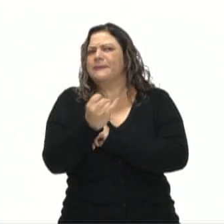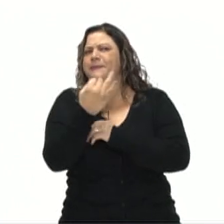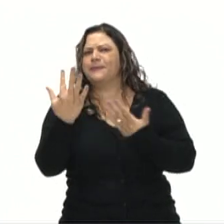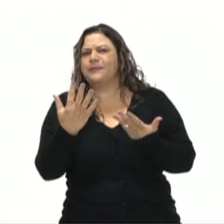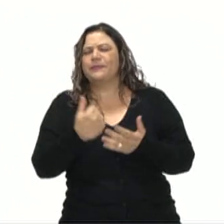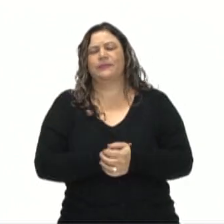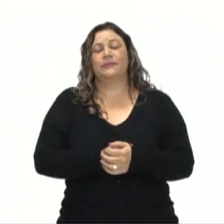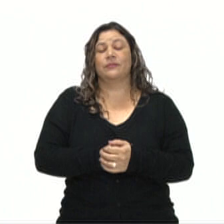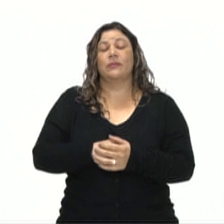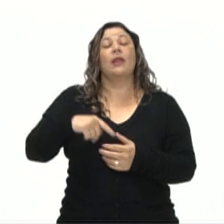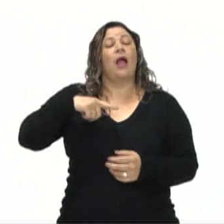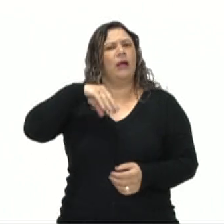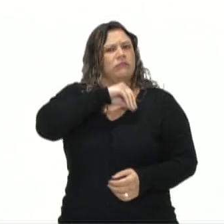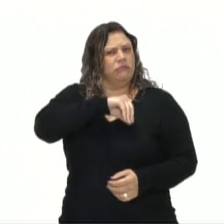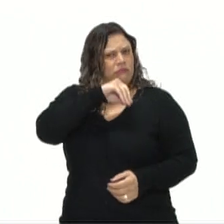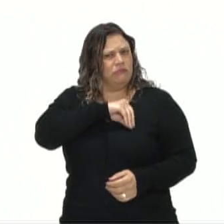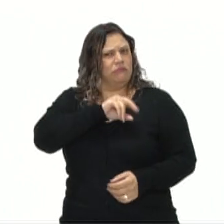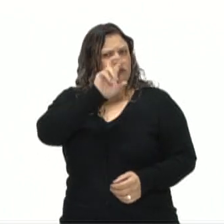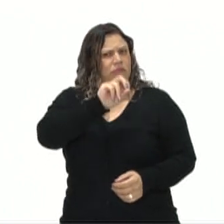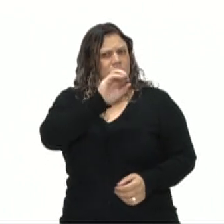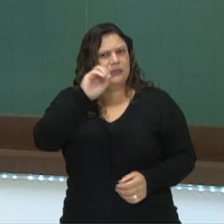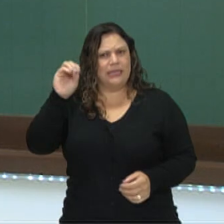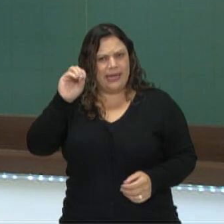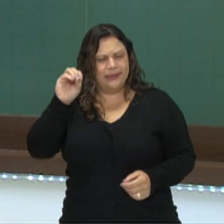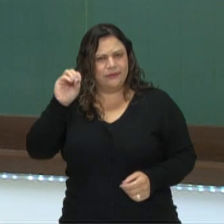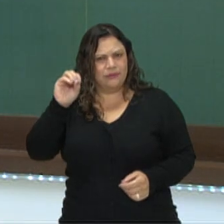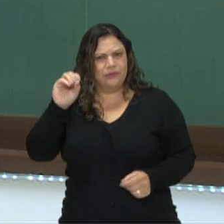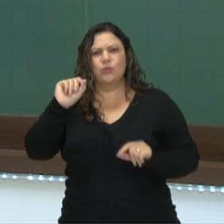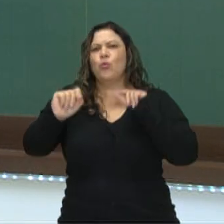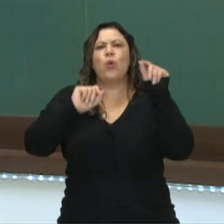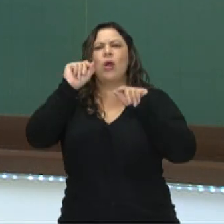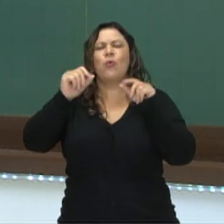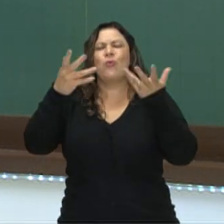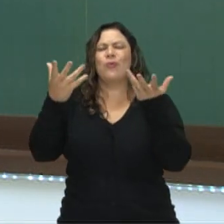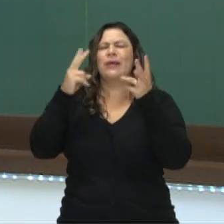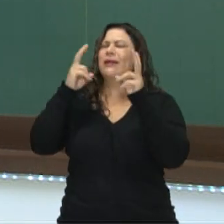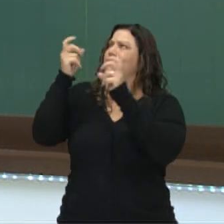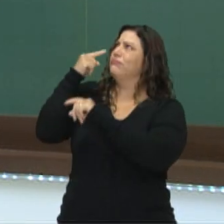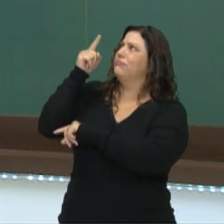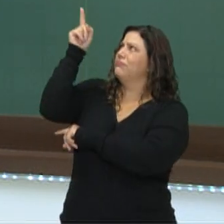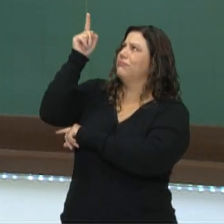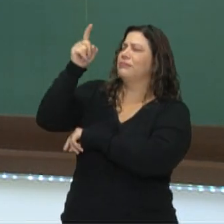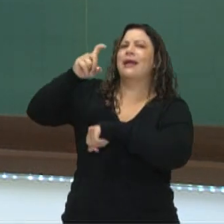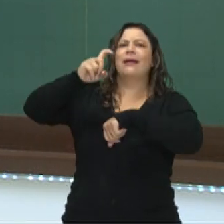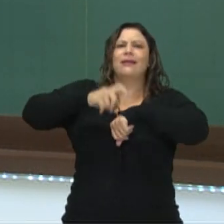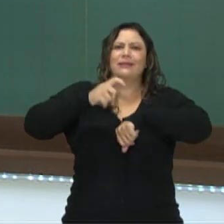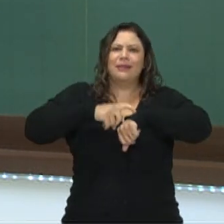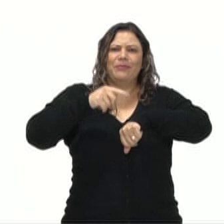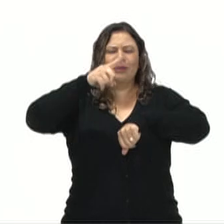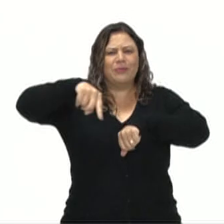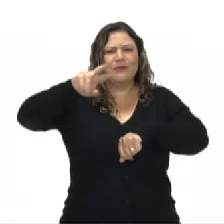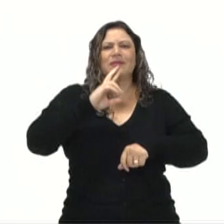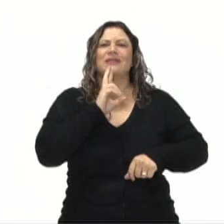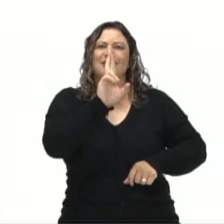Recebi R$500 por um serviço. Qual será o meu novo saldo? Então vocês vão determinar para mim. Um tempinho para vocês fazerem.